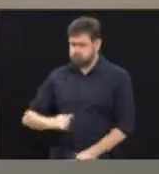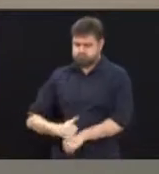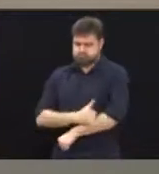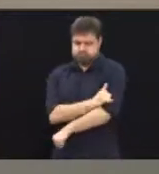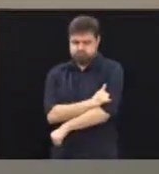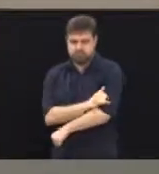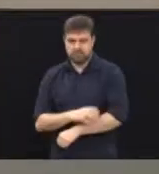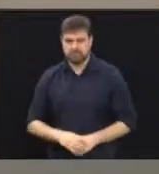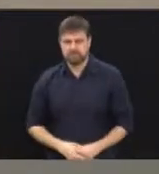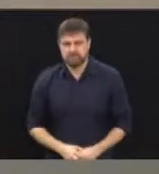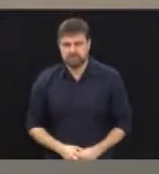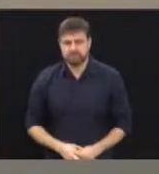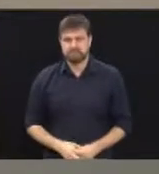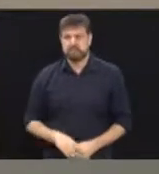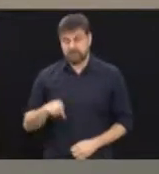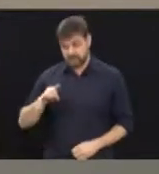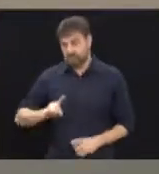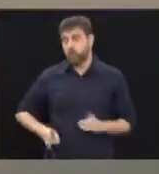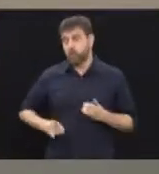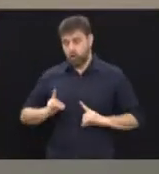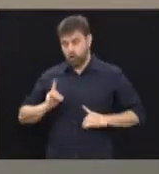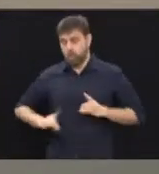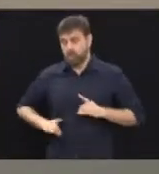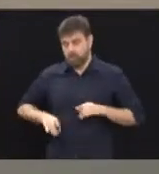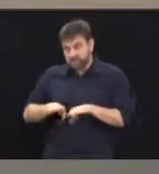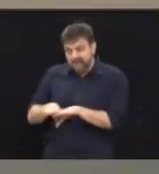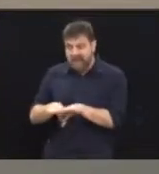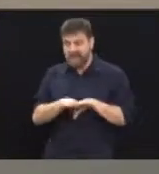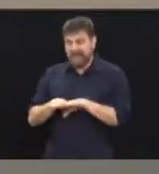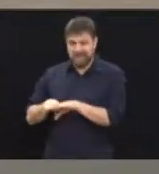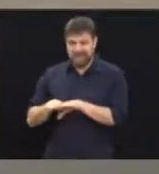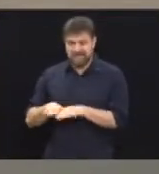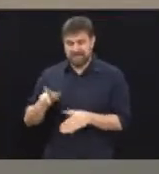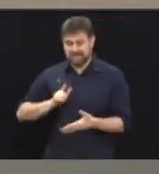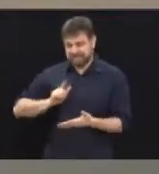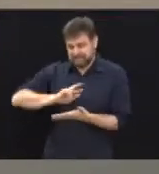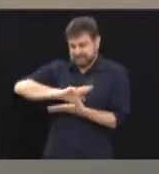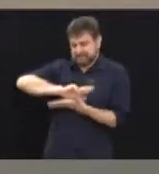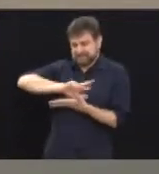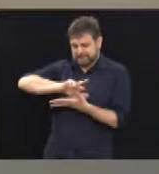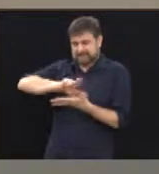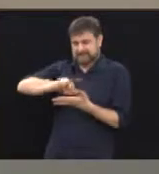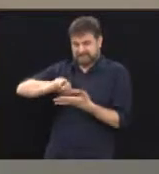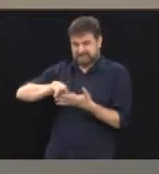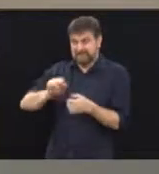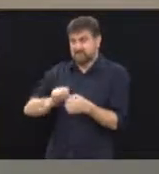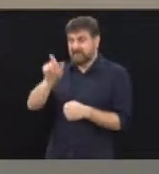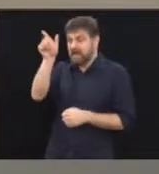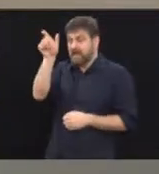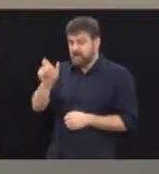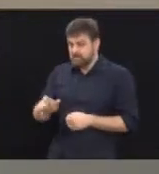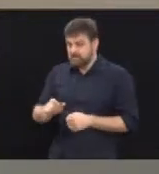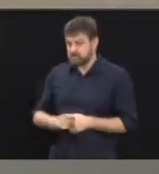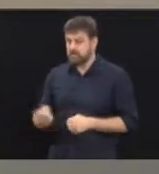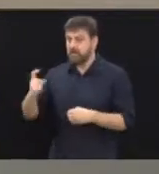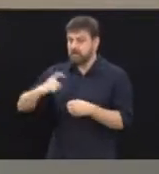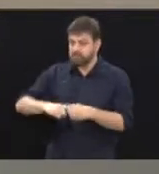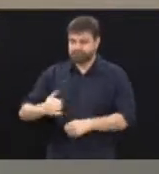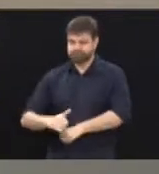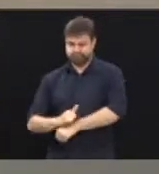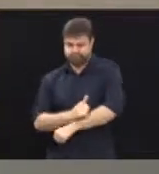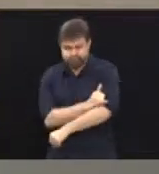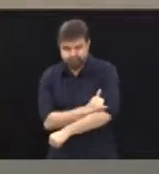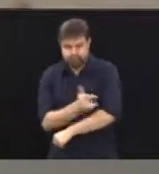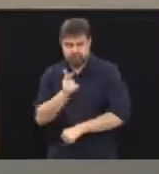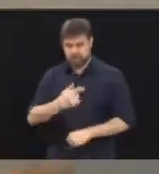nosso herói. A falta dele seria a solução. Não é isso, são vários fatores que colaboram para o paciente voltar a ganhar peso depois. Então a